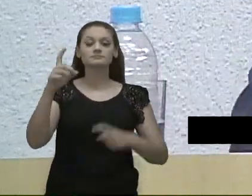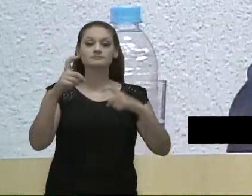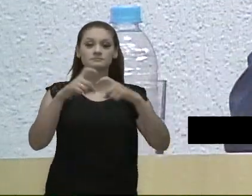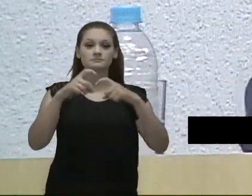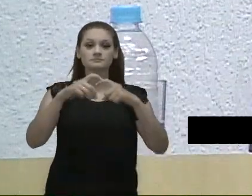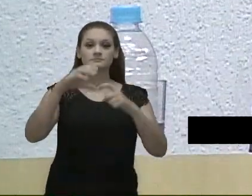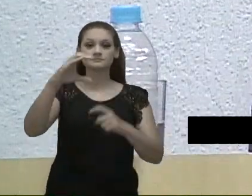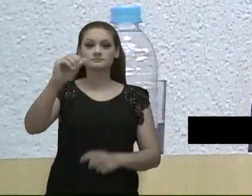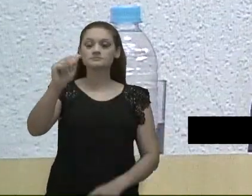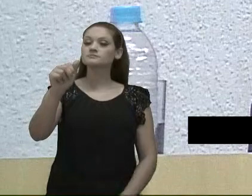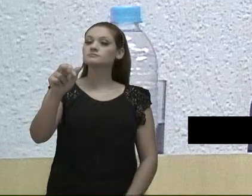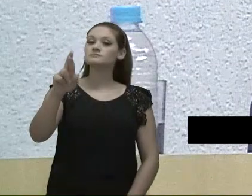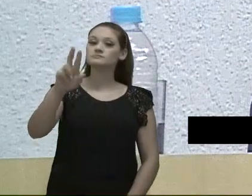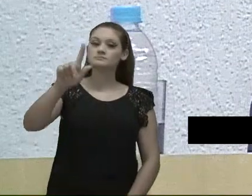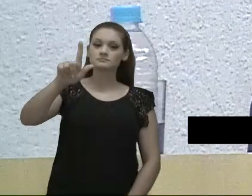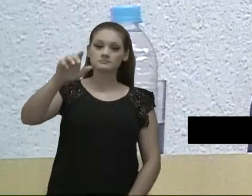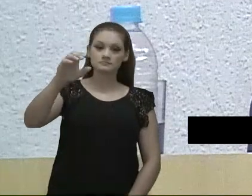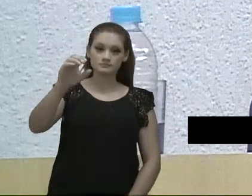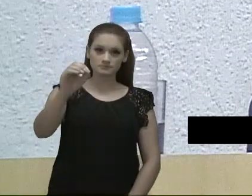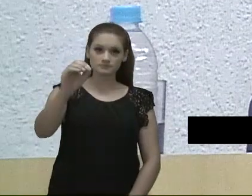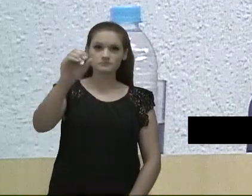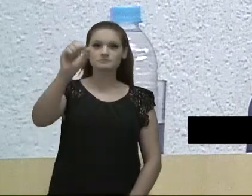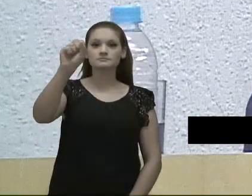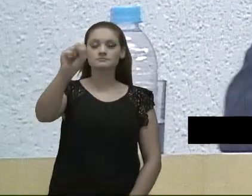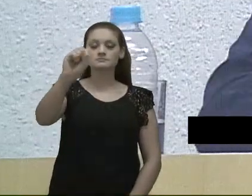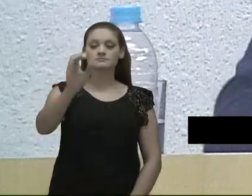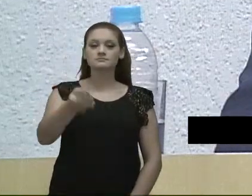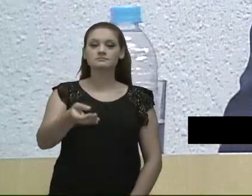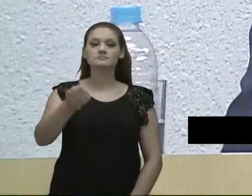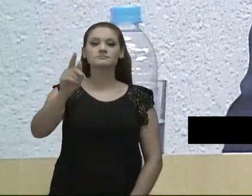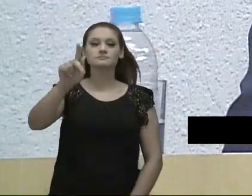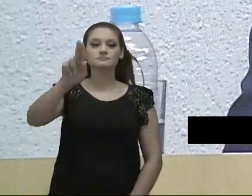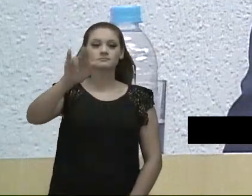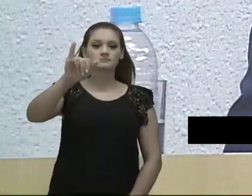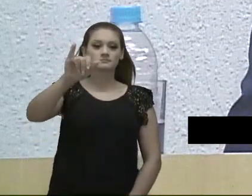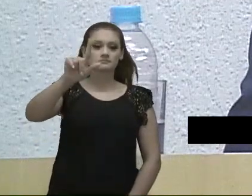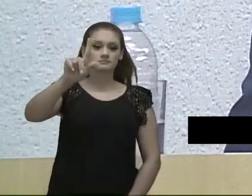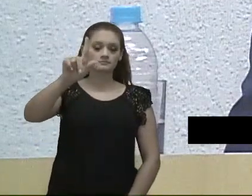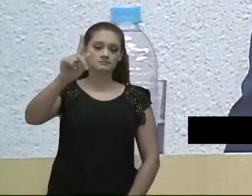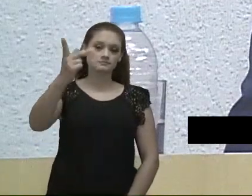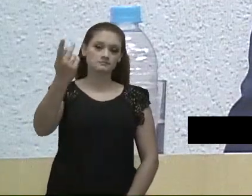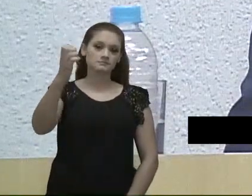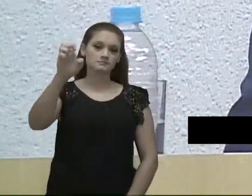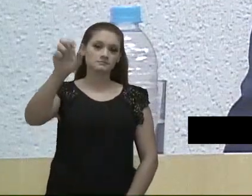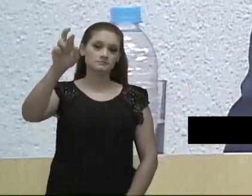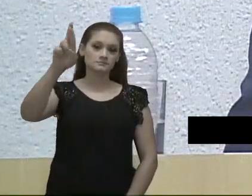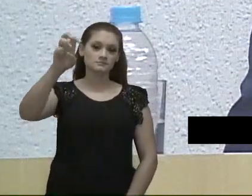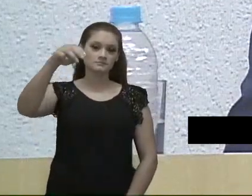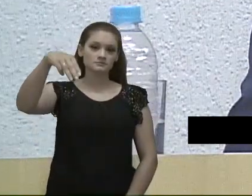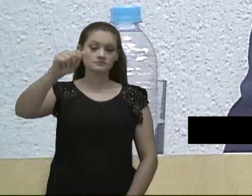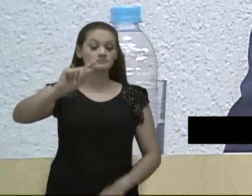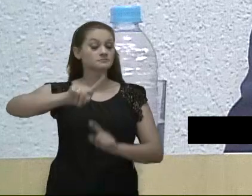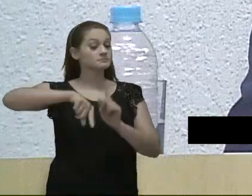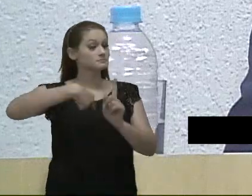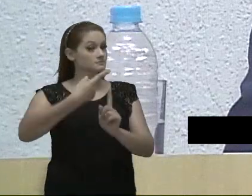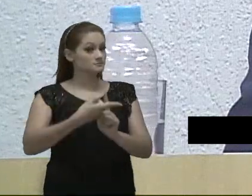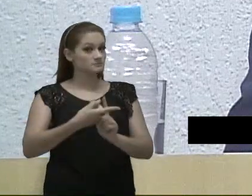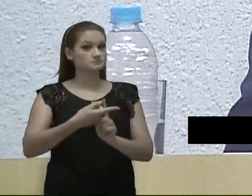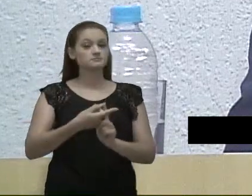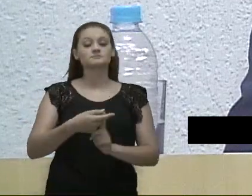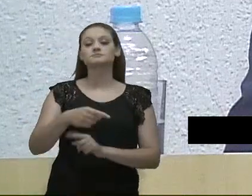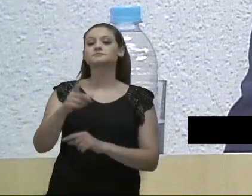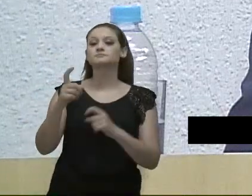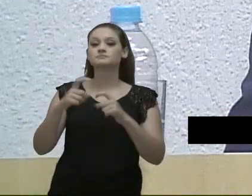Carlos Guilherme da Silveira e Lima. Logo após estaremos ouvindo o senhor Jefferson